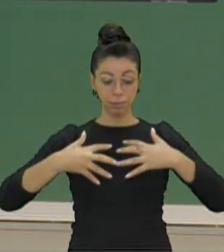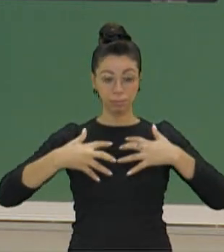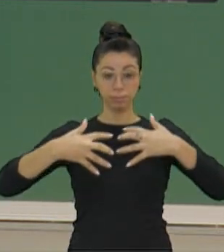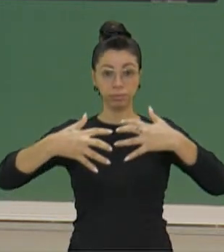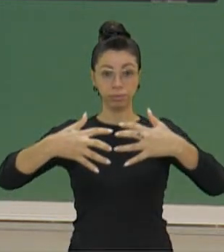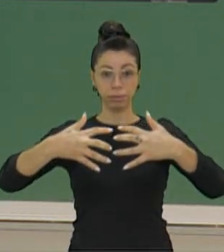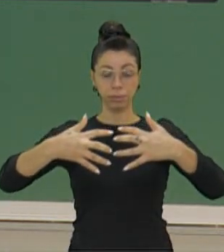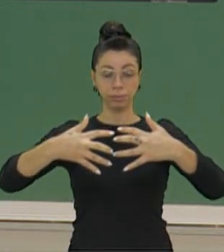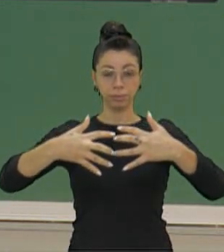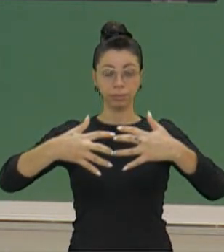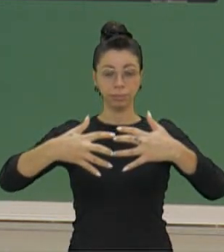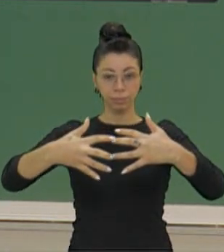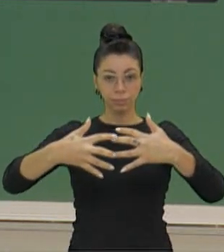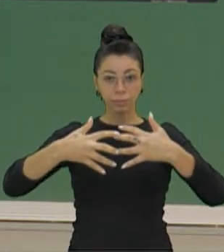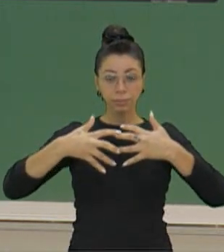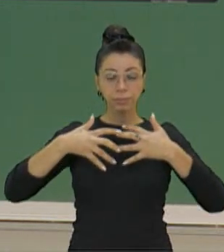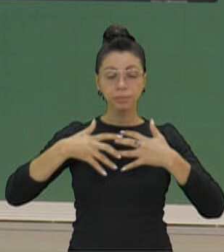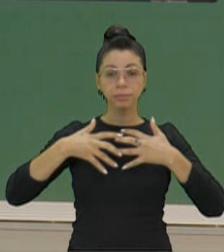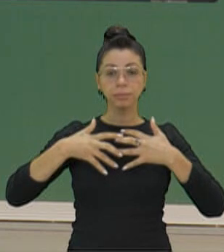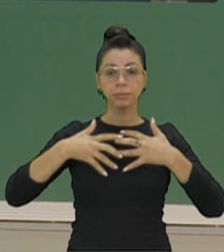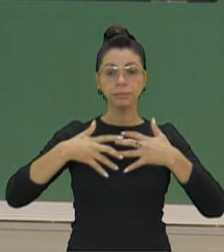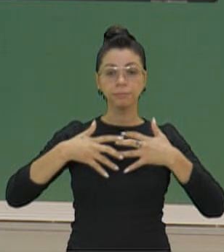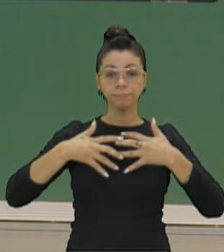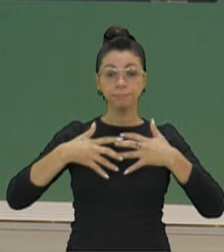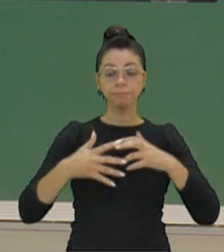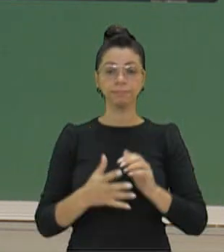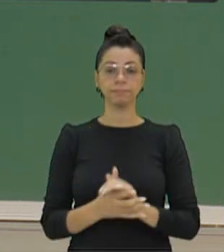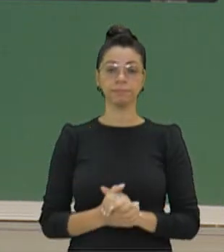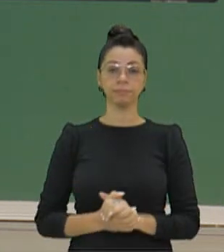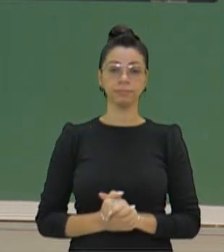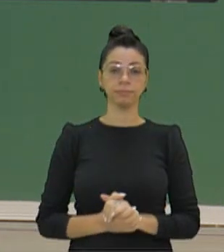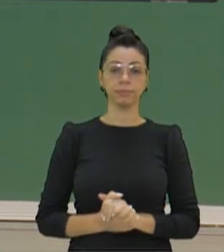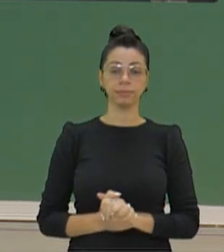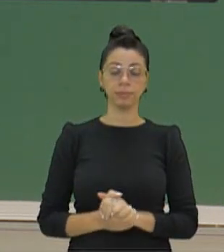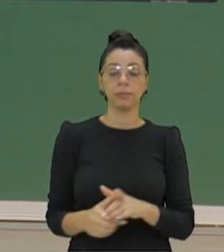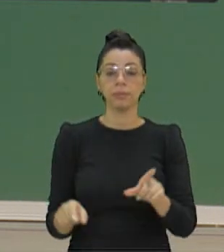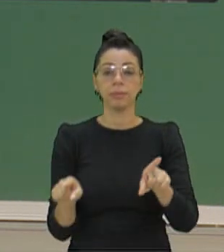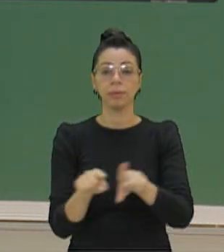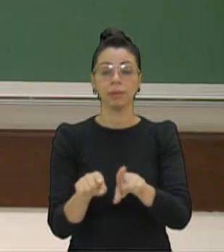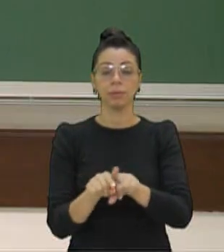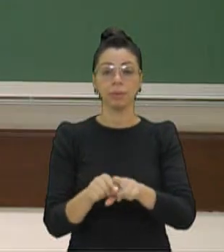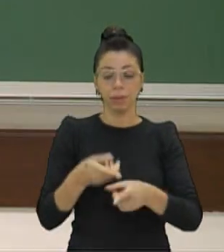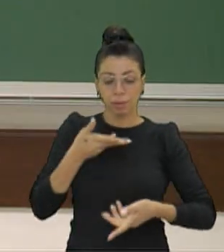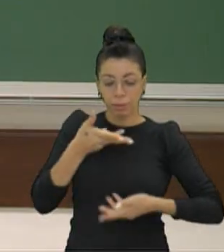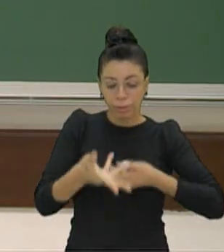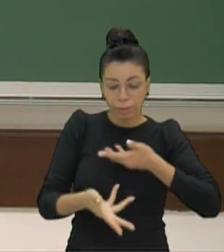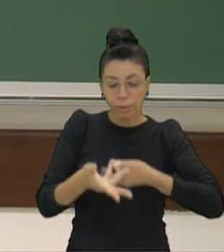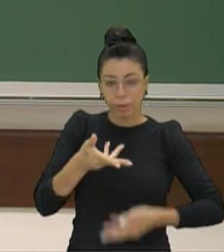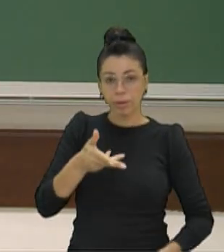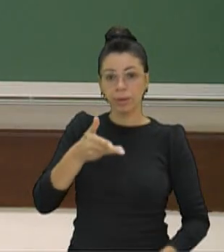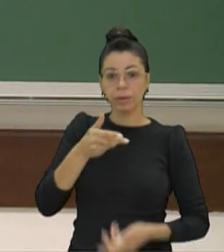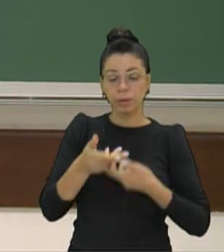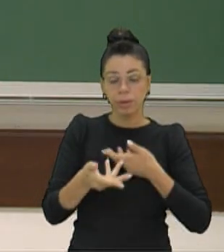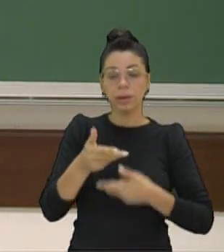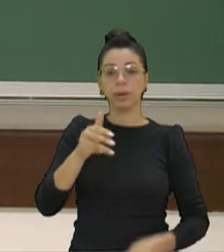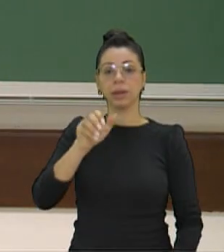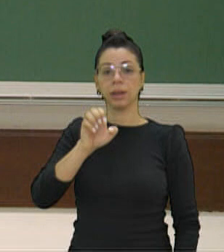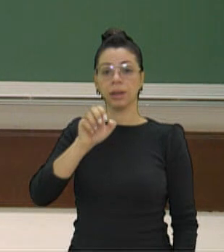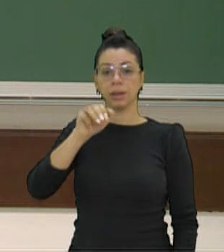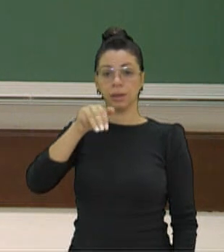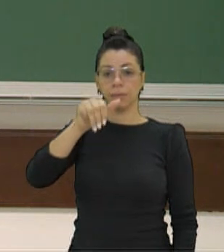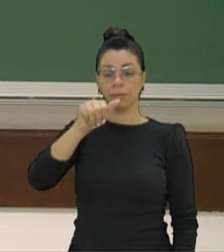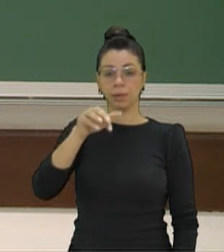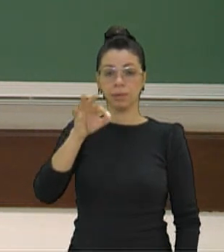de inspiração e expiração. Vimos as trocas gasosas, a hematose, como é que